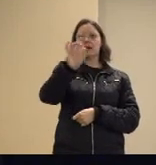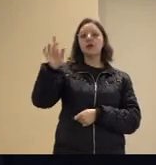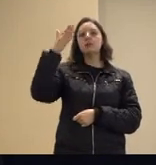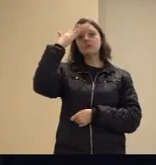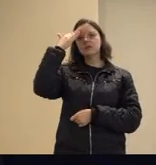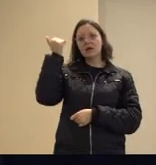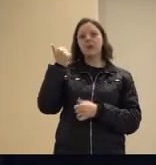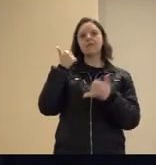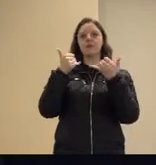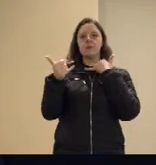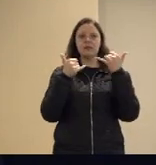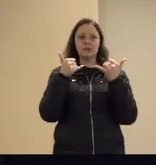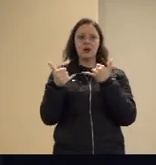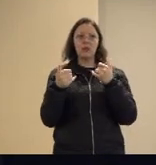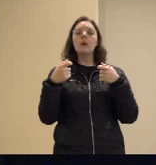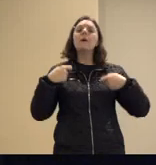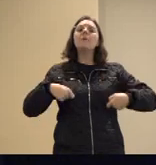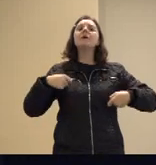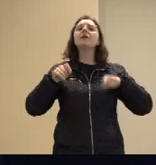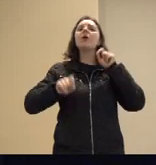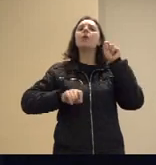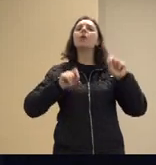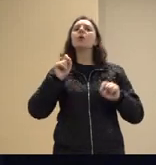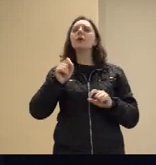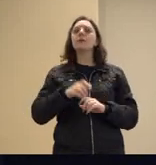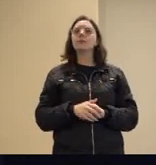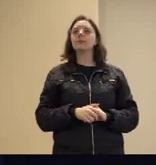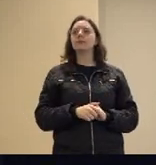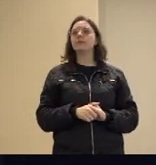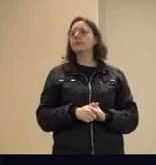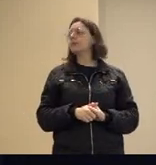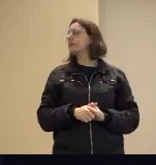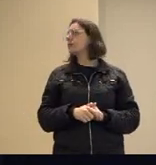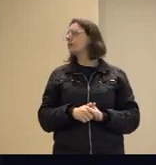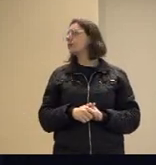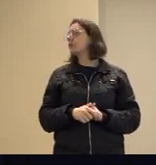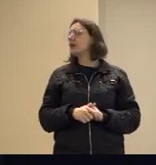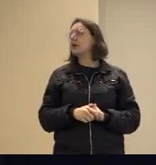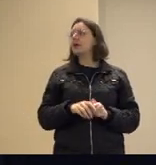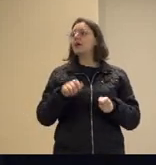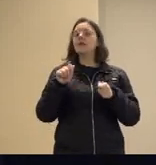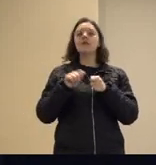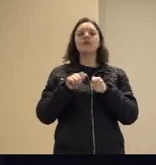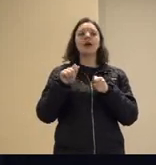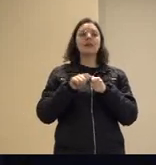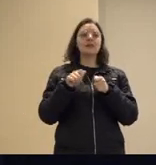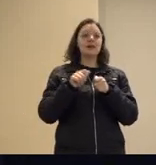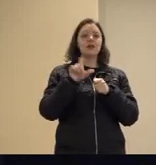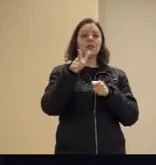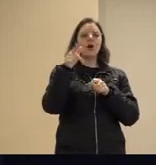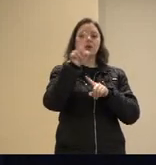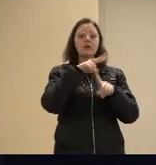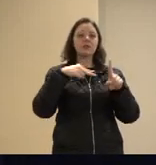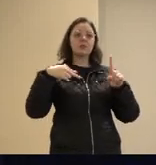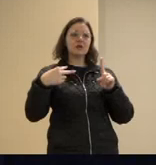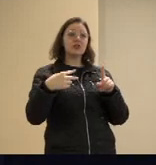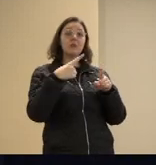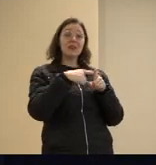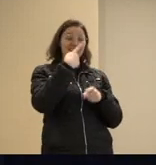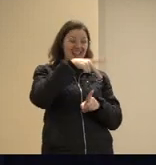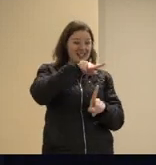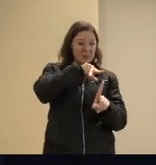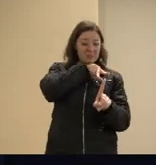vocês. O que precisa é fazer de outro jeito. do jeito que a gente vem